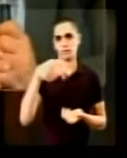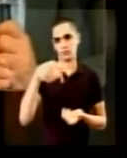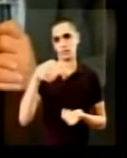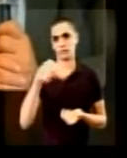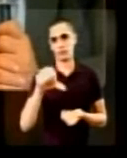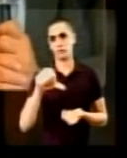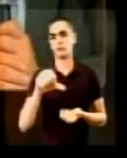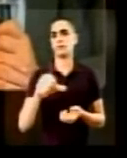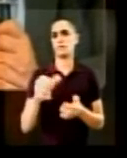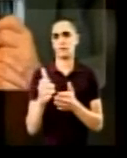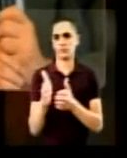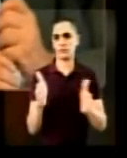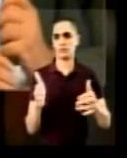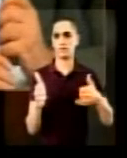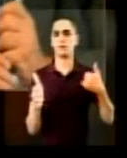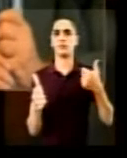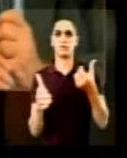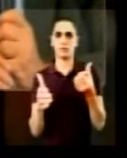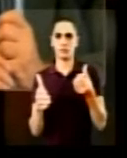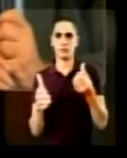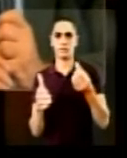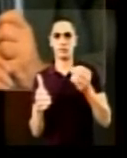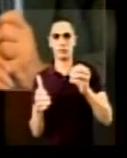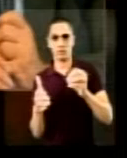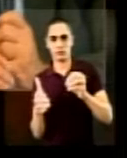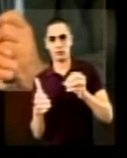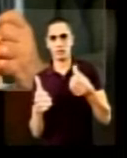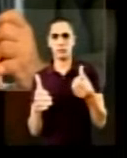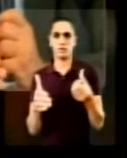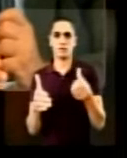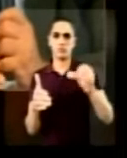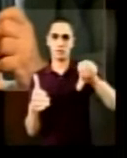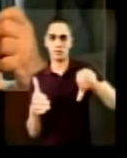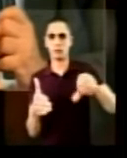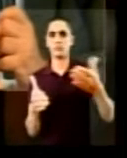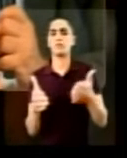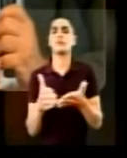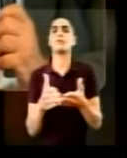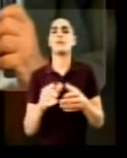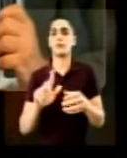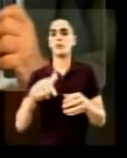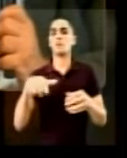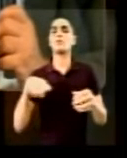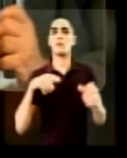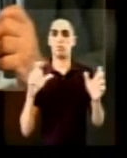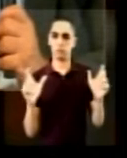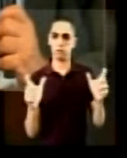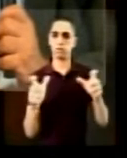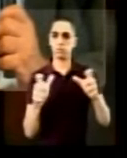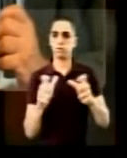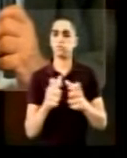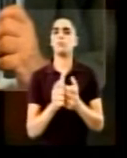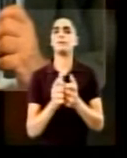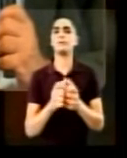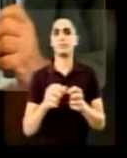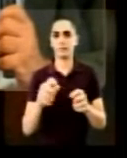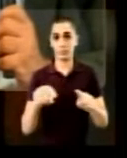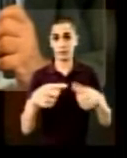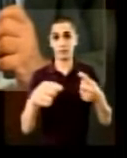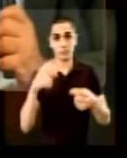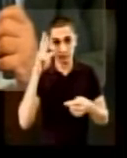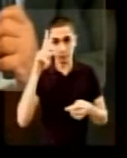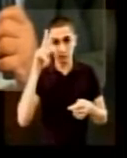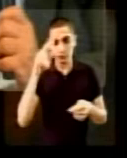e depois há uma queda importante. Mas lembre-se, acomete